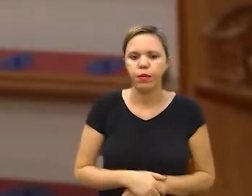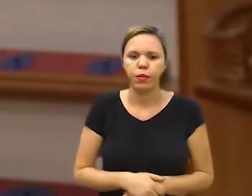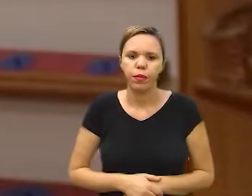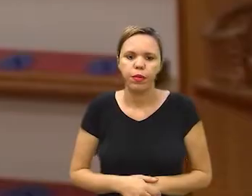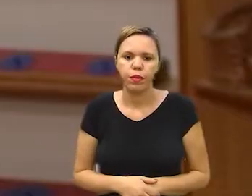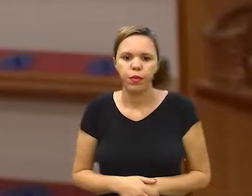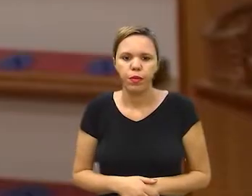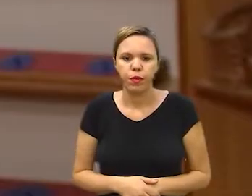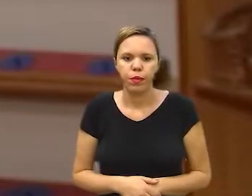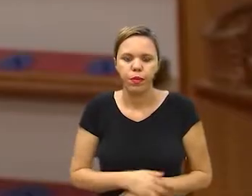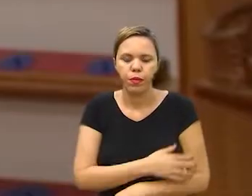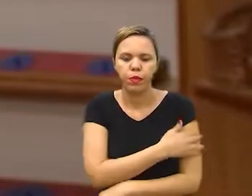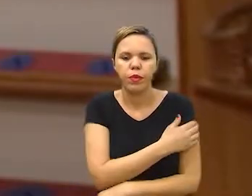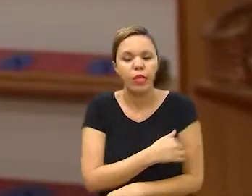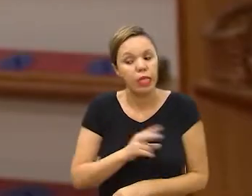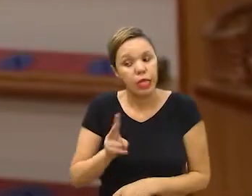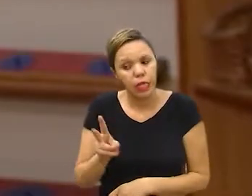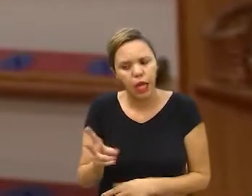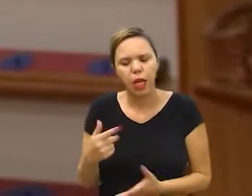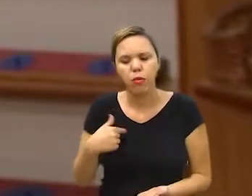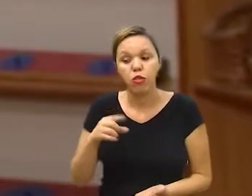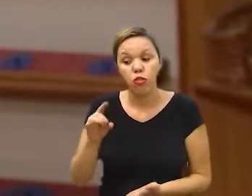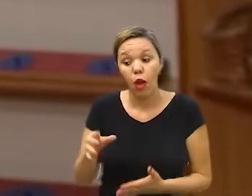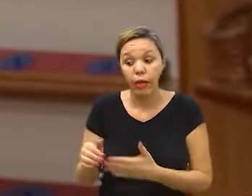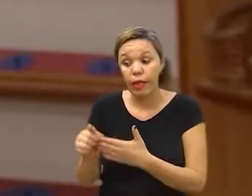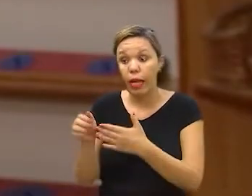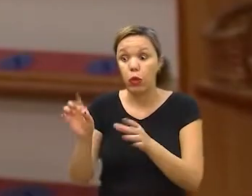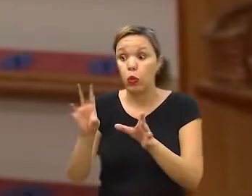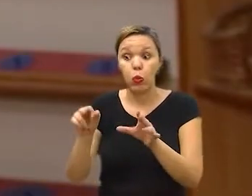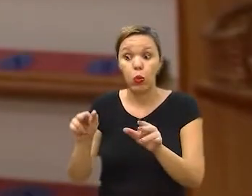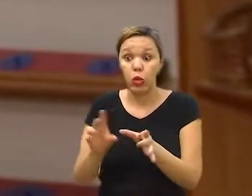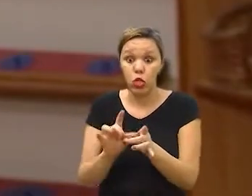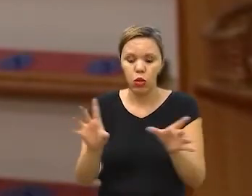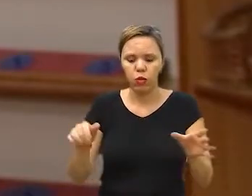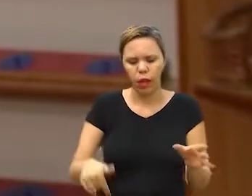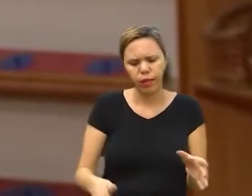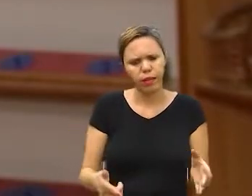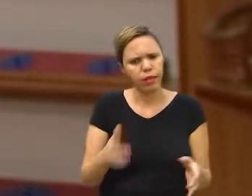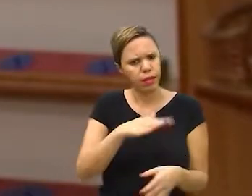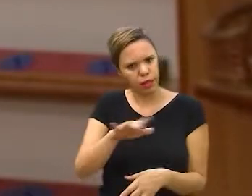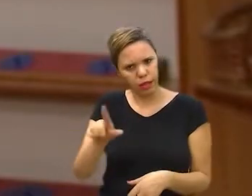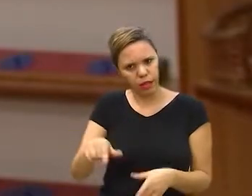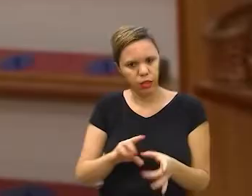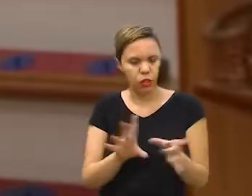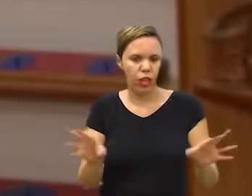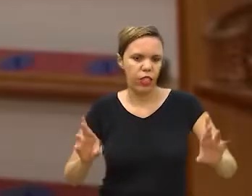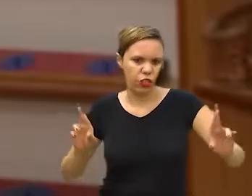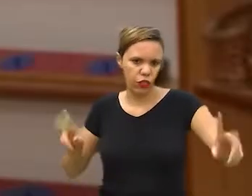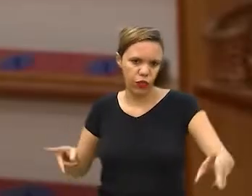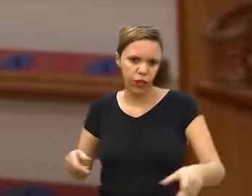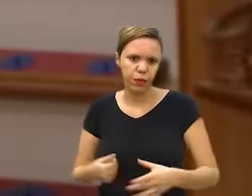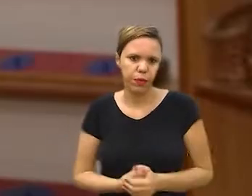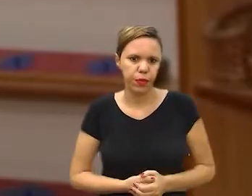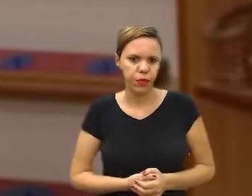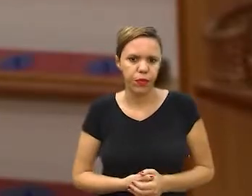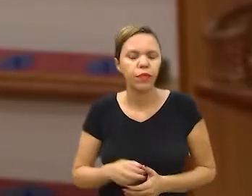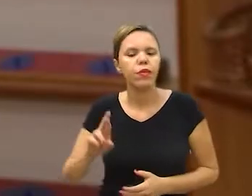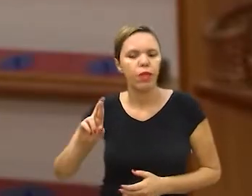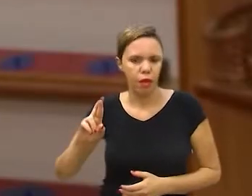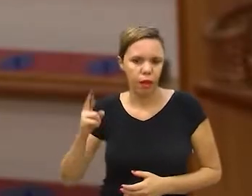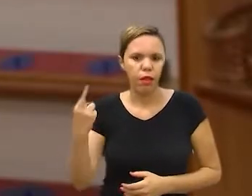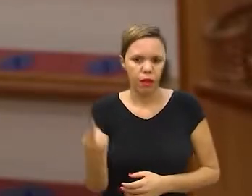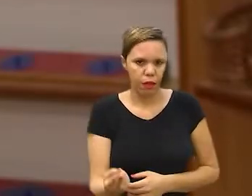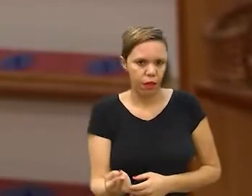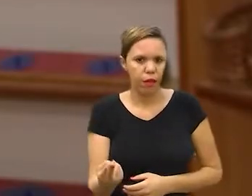ficava sempre dirigido, nunca solto, né, igual eles aqui. Então, acho que é uma diferença grande, mas que os